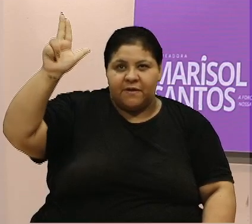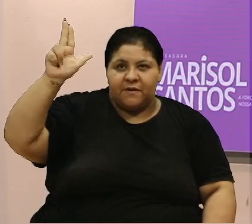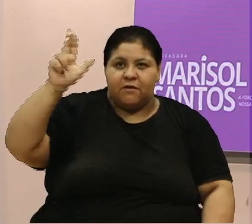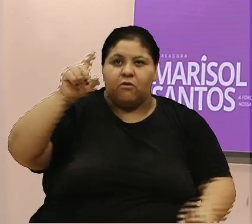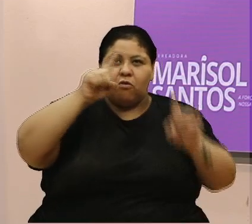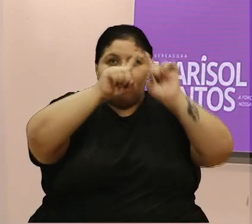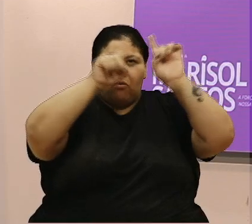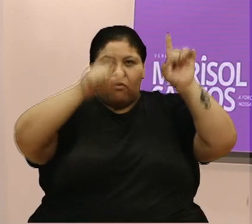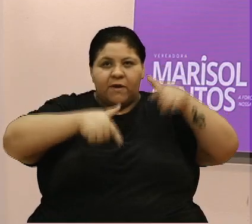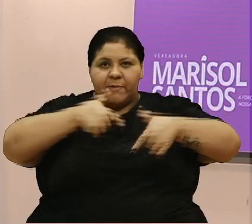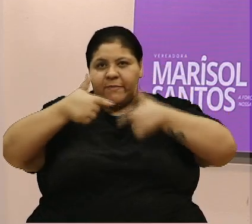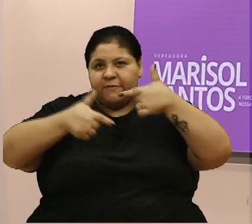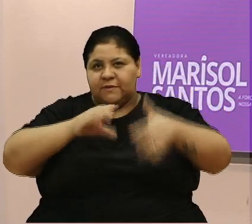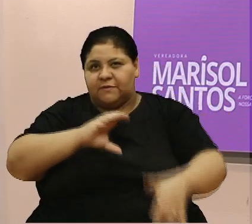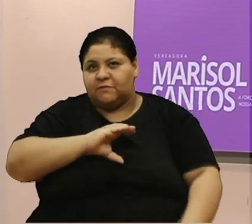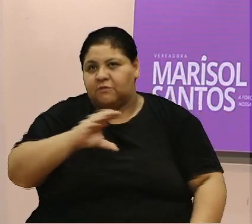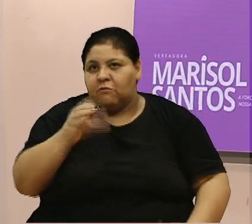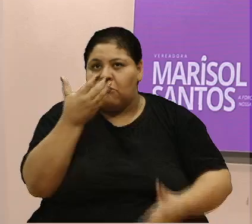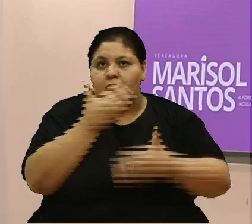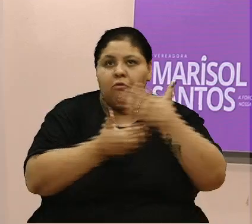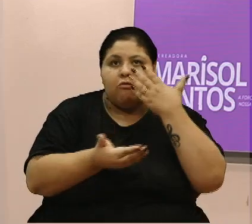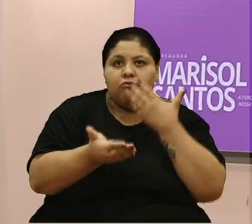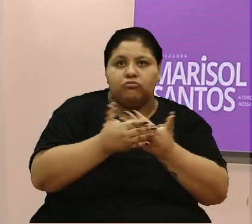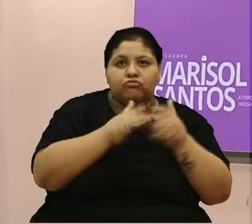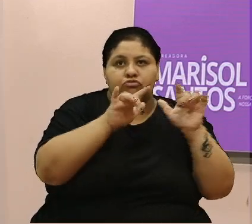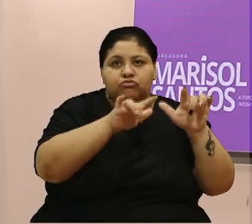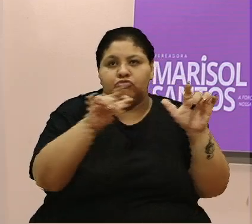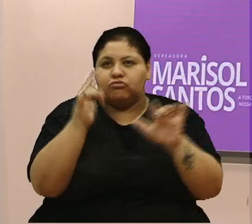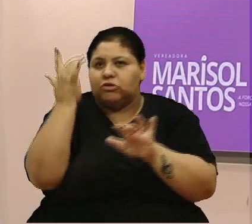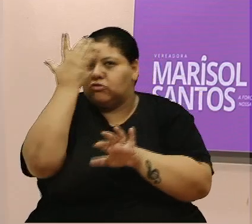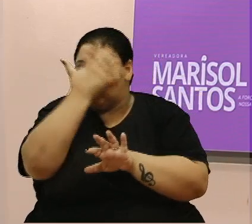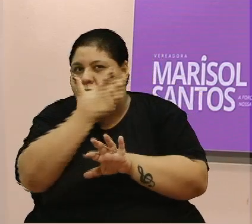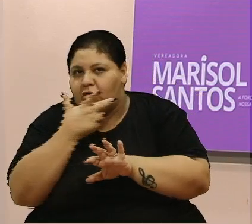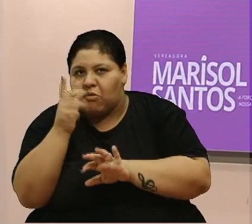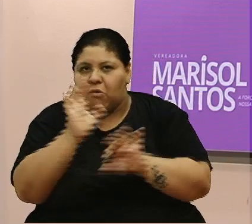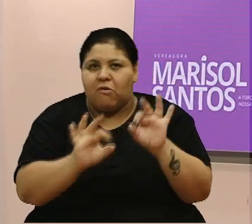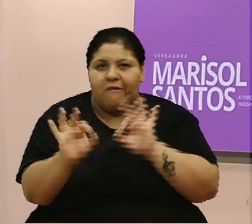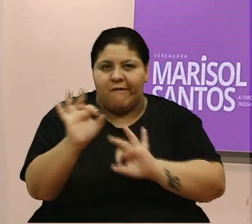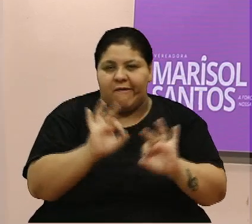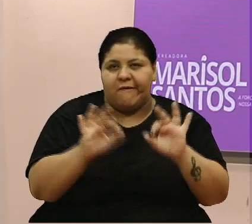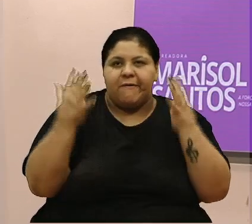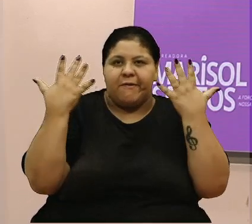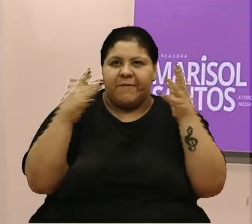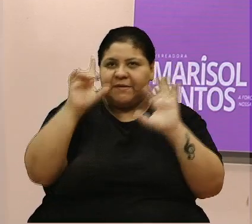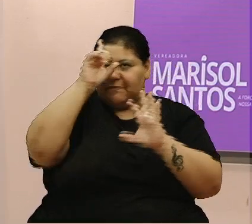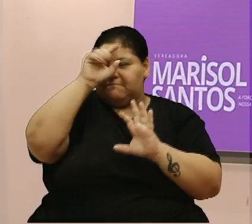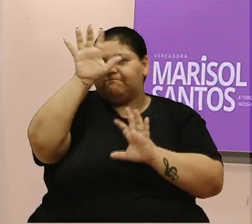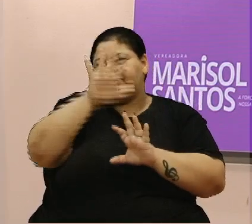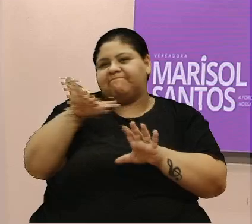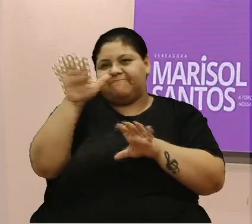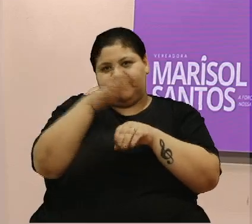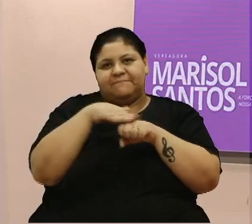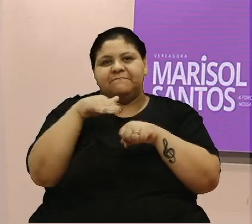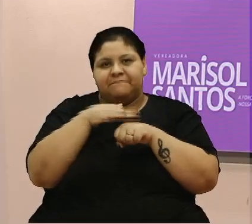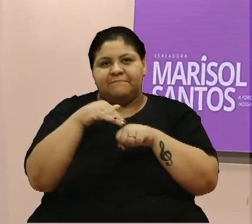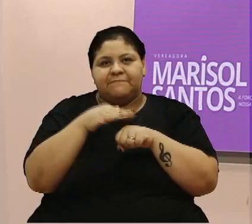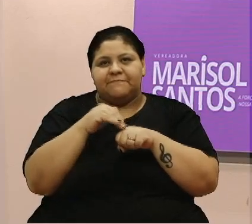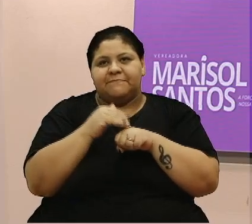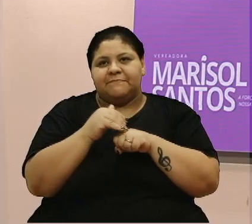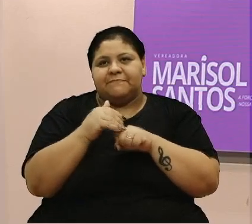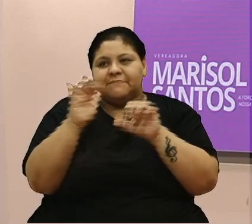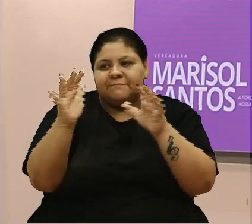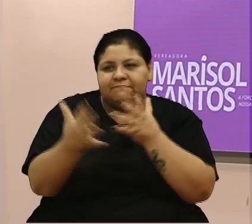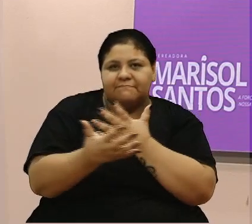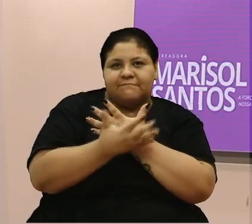trabalhar, a coordenação, né, foi todo o espaço lindamente preparado. Parabéns ao Hospital Geral, com muito carinho para o